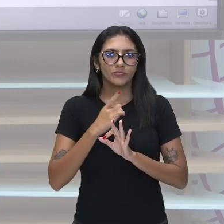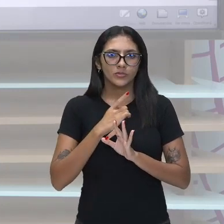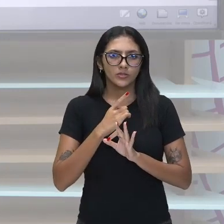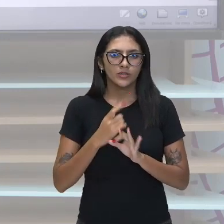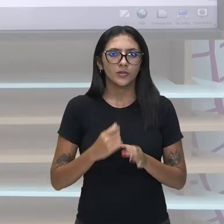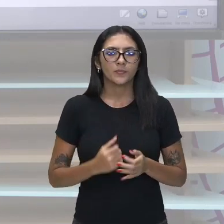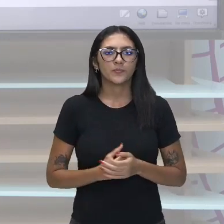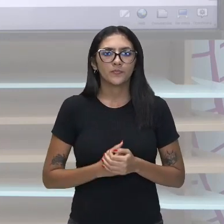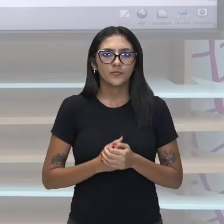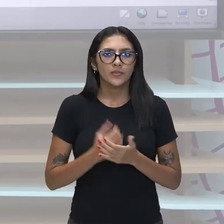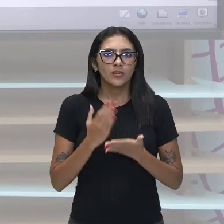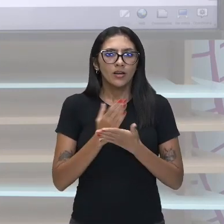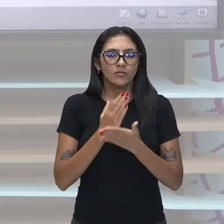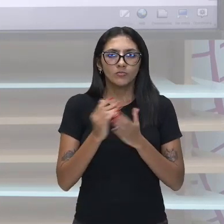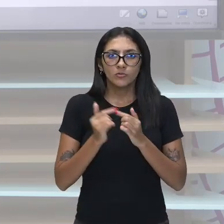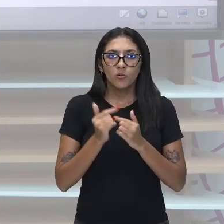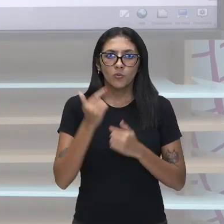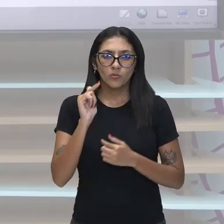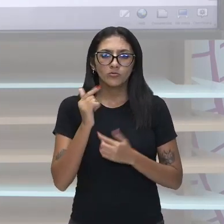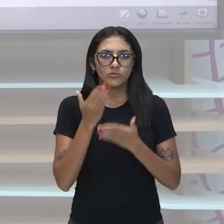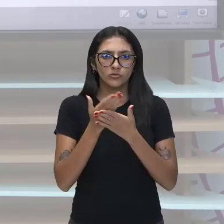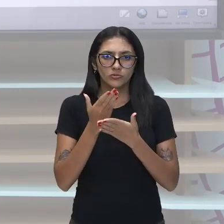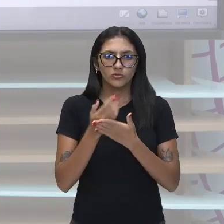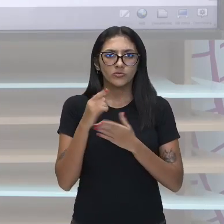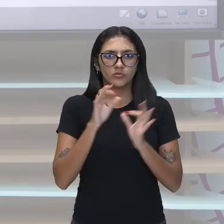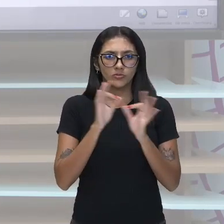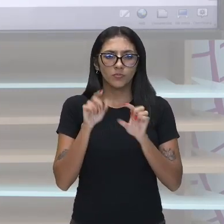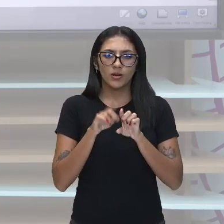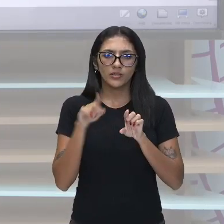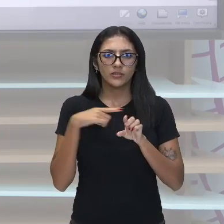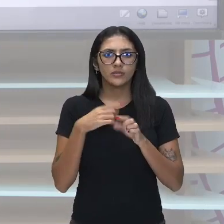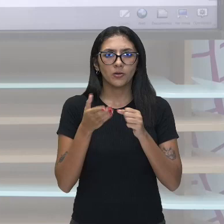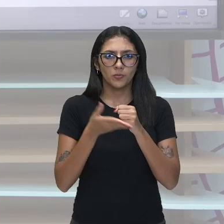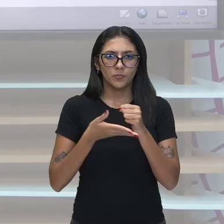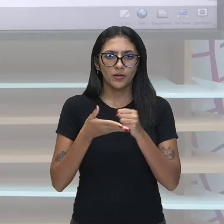para as nossas próximas aulas, tá bom? Mas esse aí é o básico.